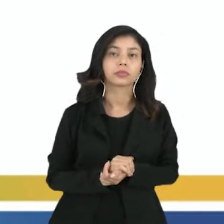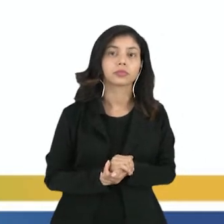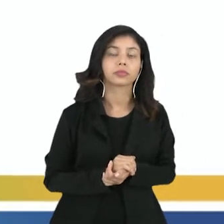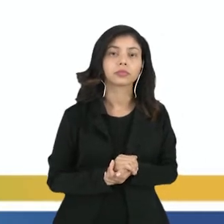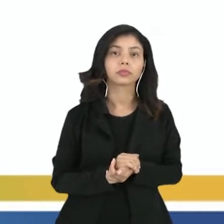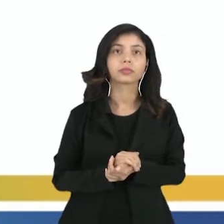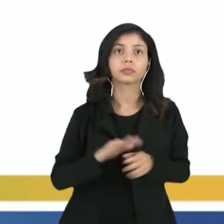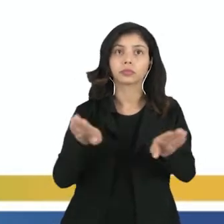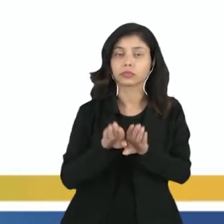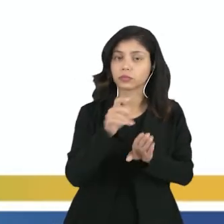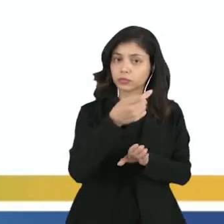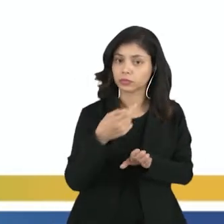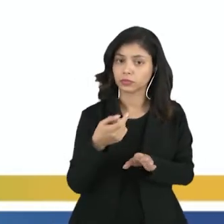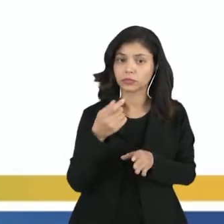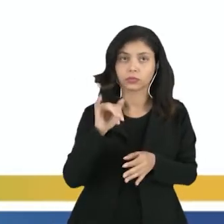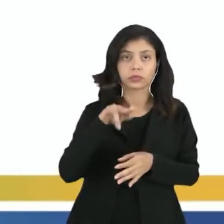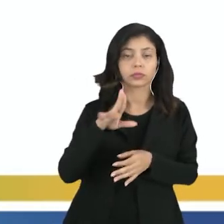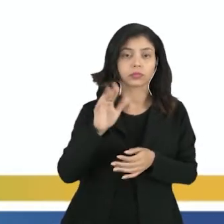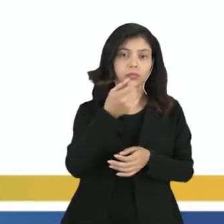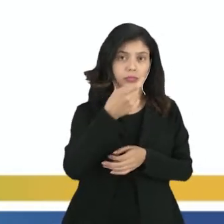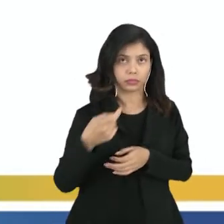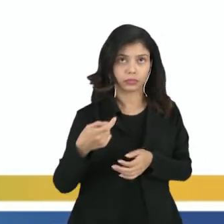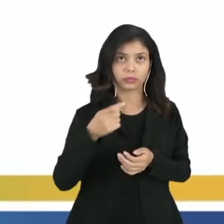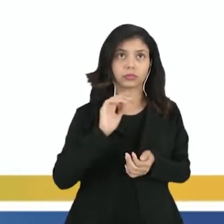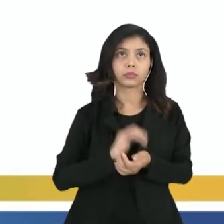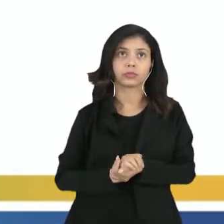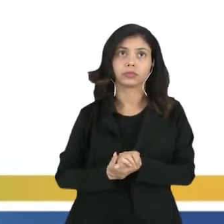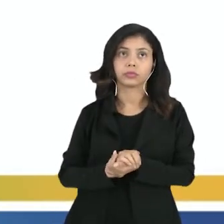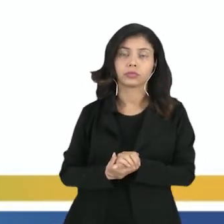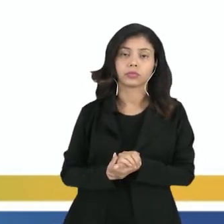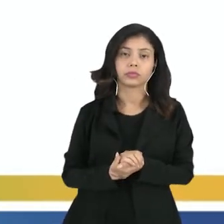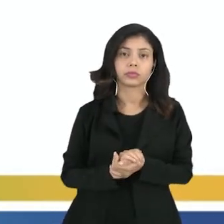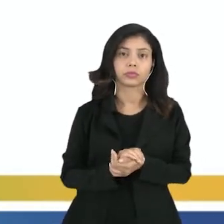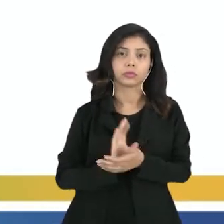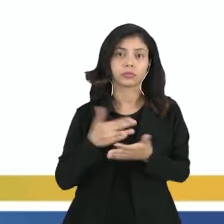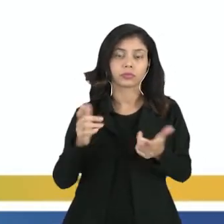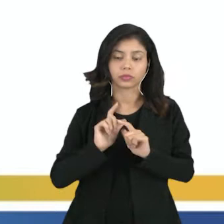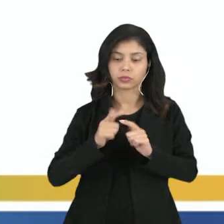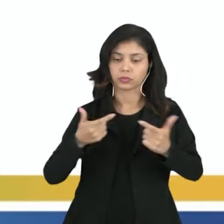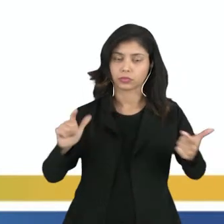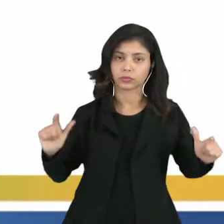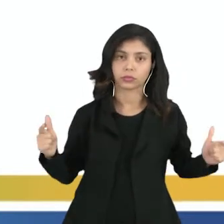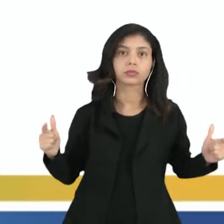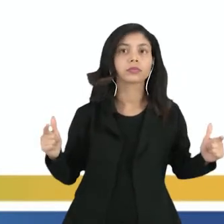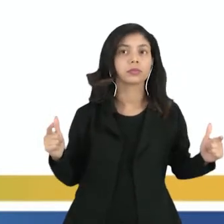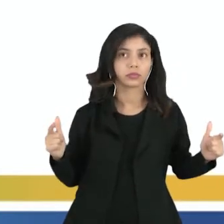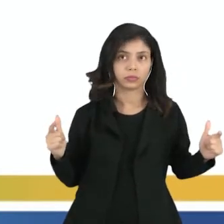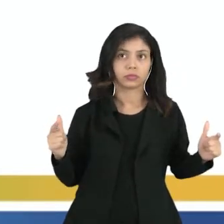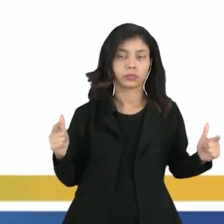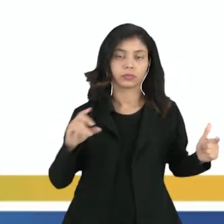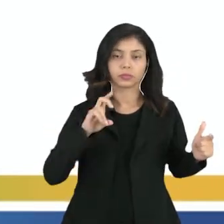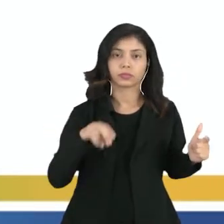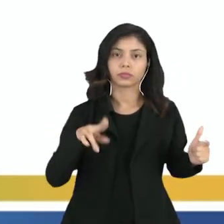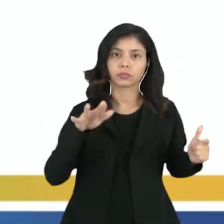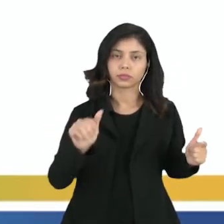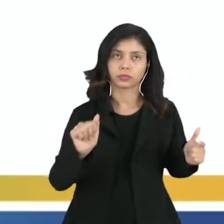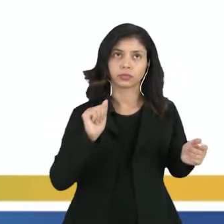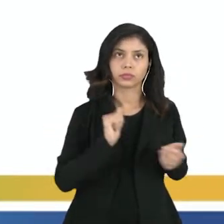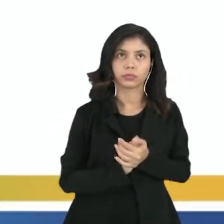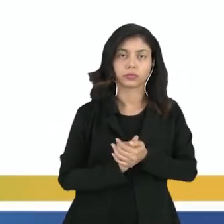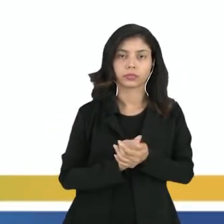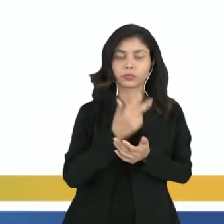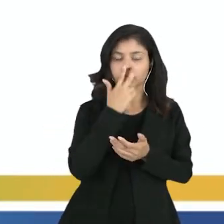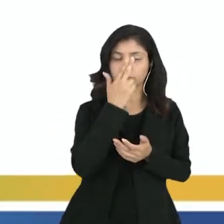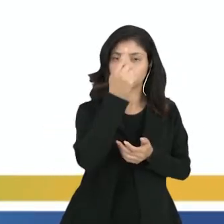no eixo do domínio, ou seja, os valores x, quando eu aumento os valores do domínio, os valores